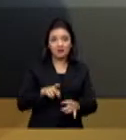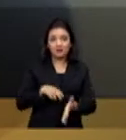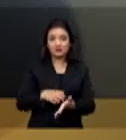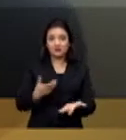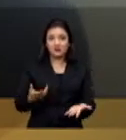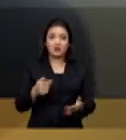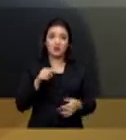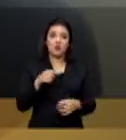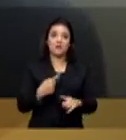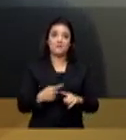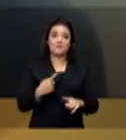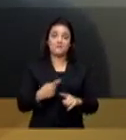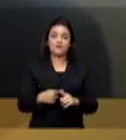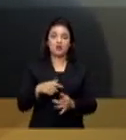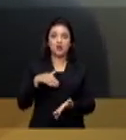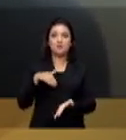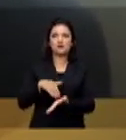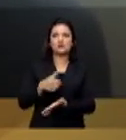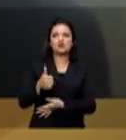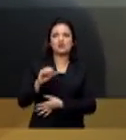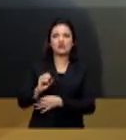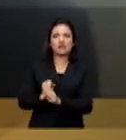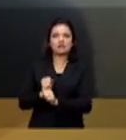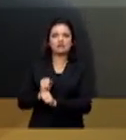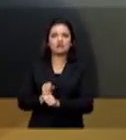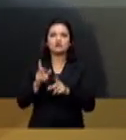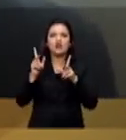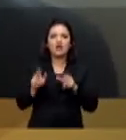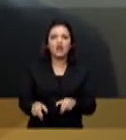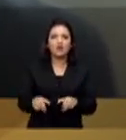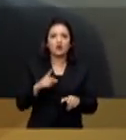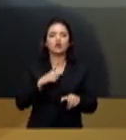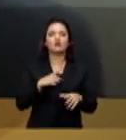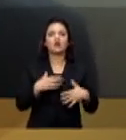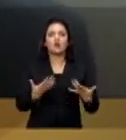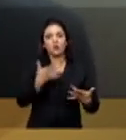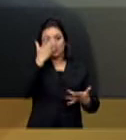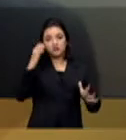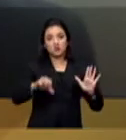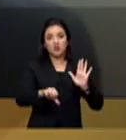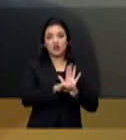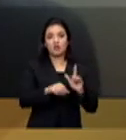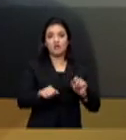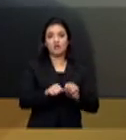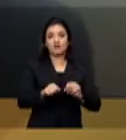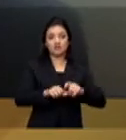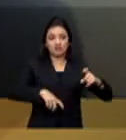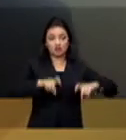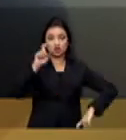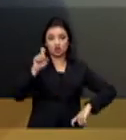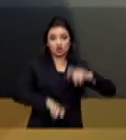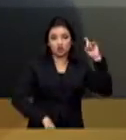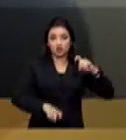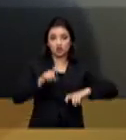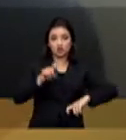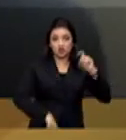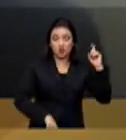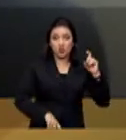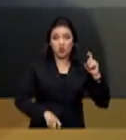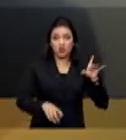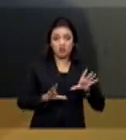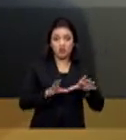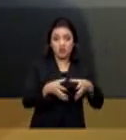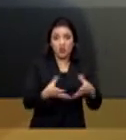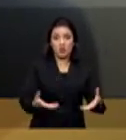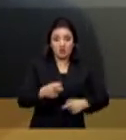pena mínima de 10 anos é idêntica à mínima aplicável pela prática do delito de estupro coletivo, também bastante grave. Essa pena